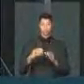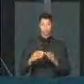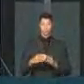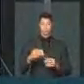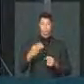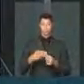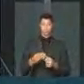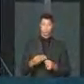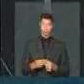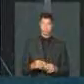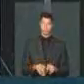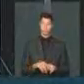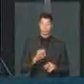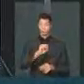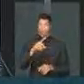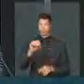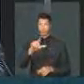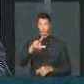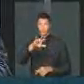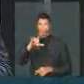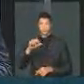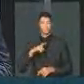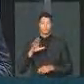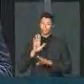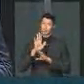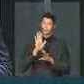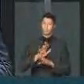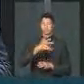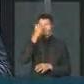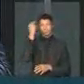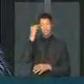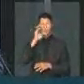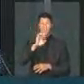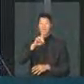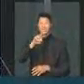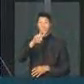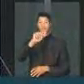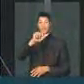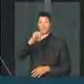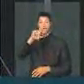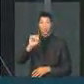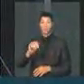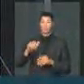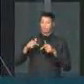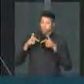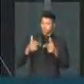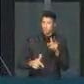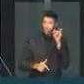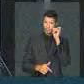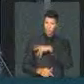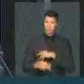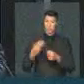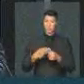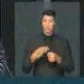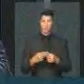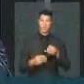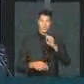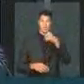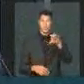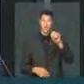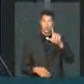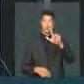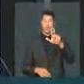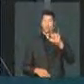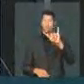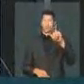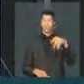município de São Luís, que tem ajudado também o nosso prefeito Edvaldo Holanda Júnior a enfrentar as dificuldades do município de São Luís